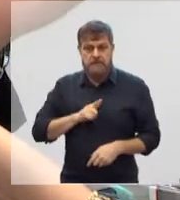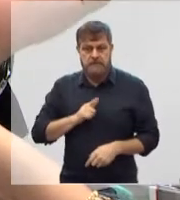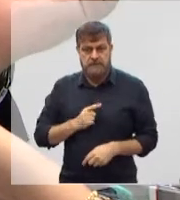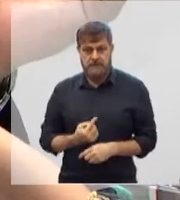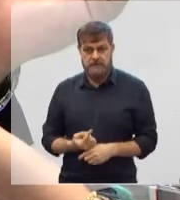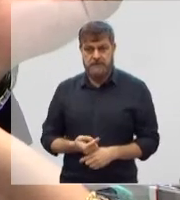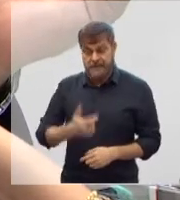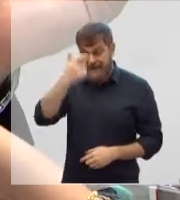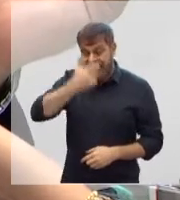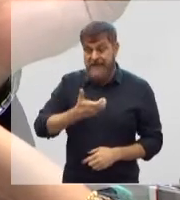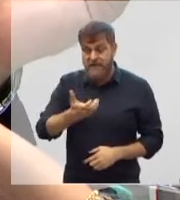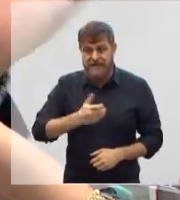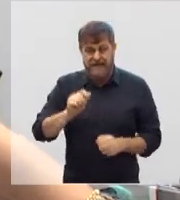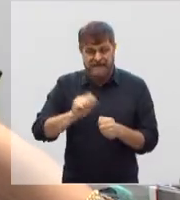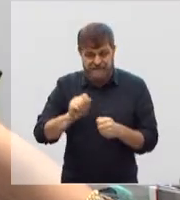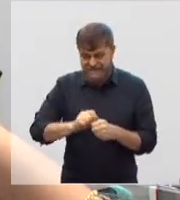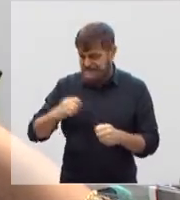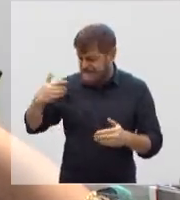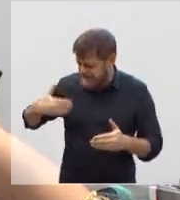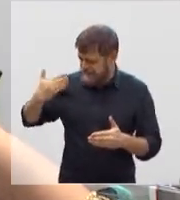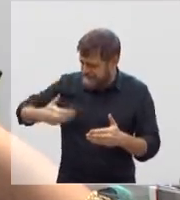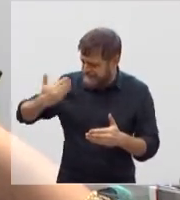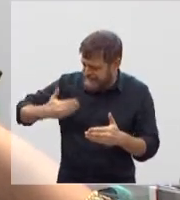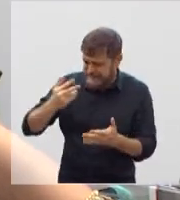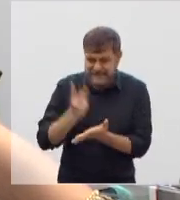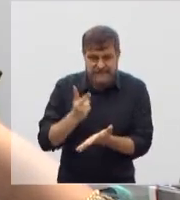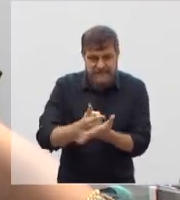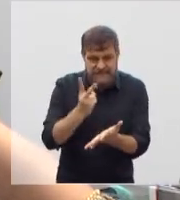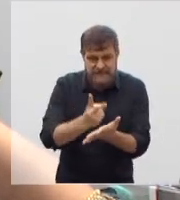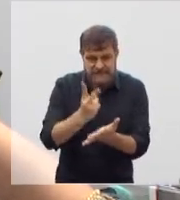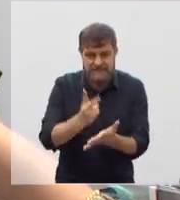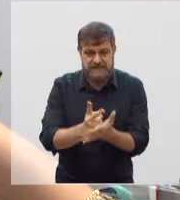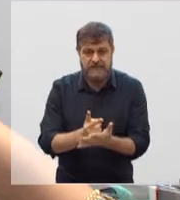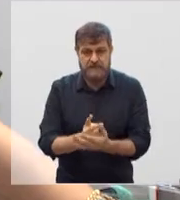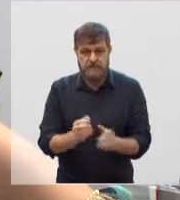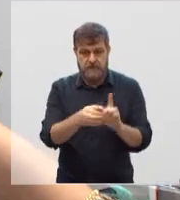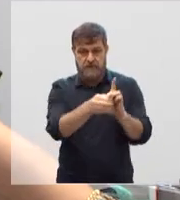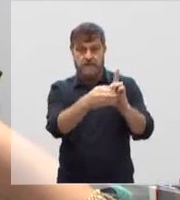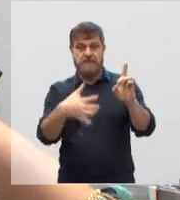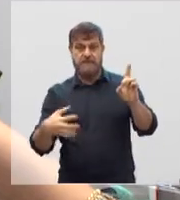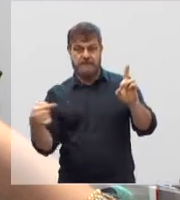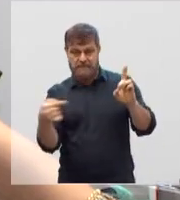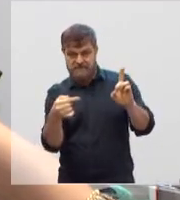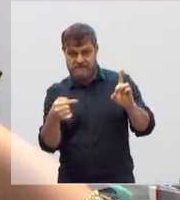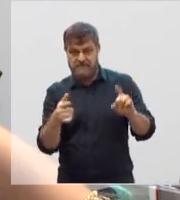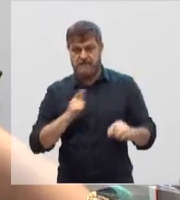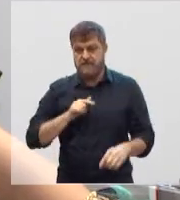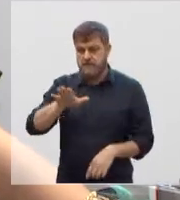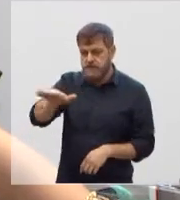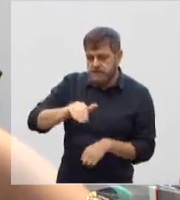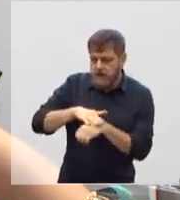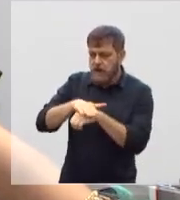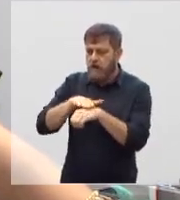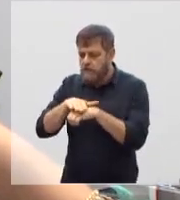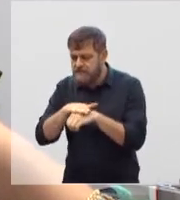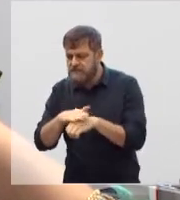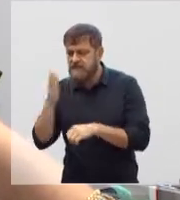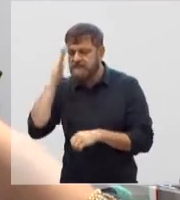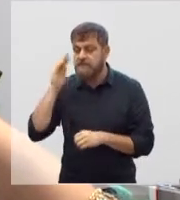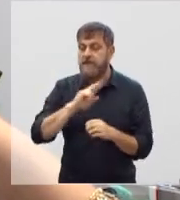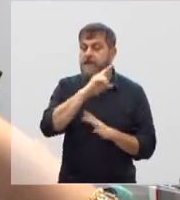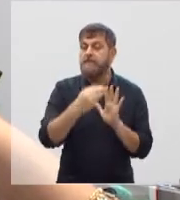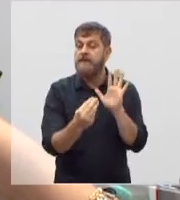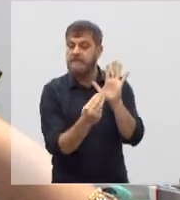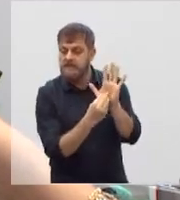ele fez um período de exceção. Eu quero ver você fazer aquilo, as grandes obras, em uma democracia. Porque aí você tem que conversar com o